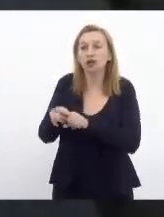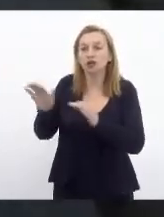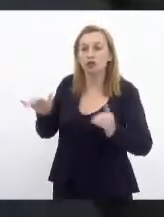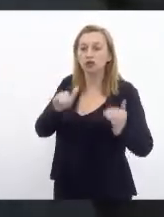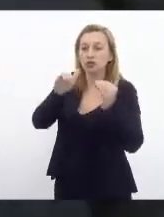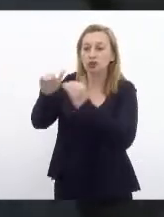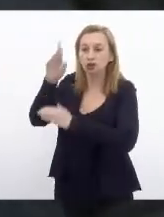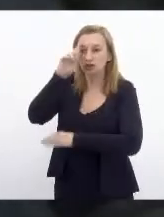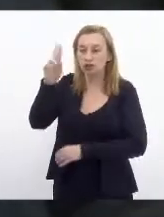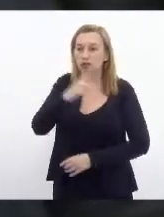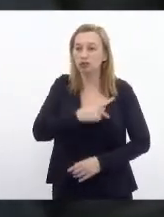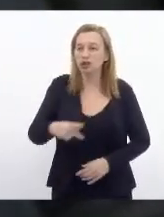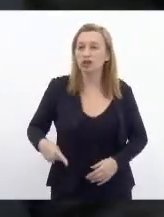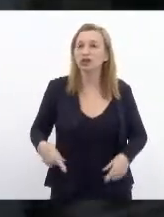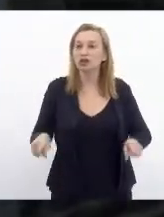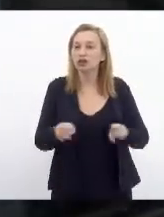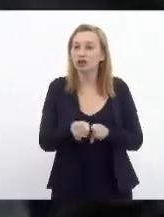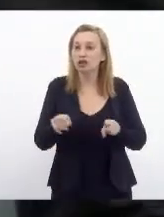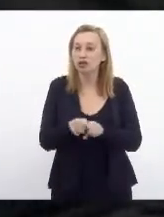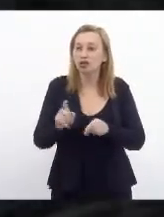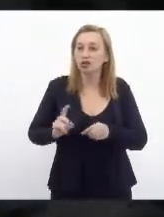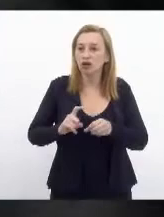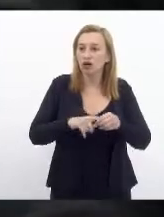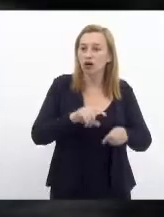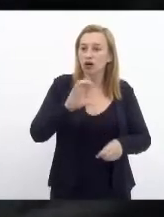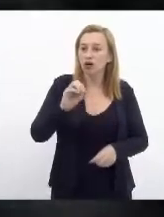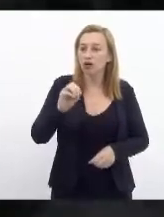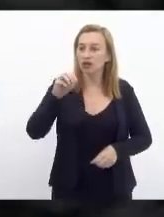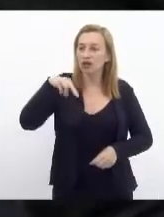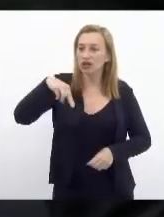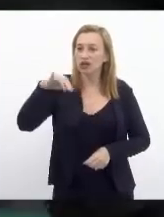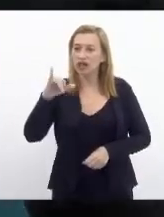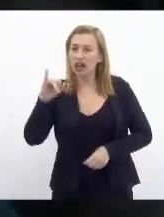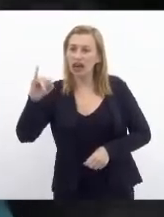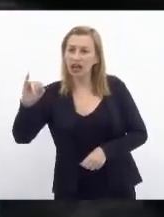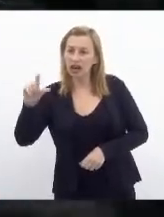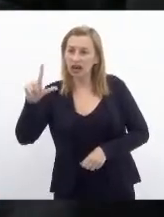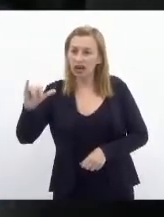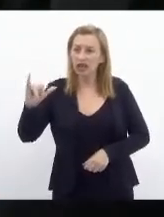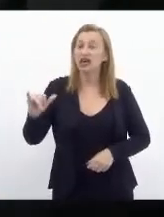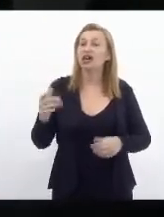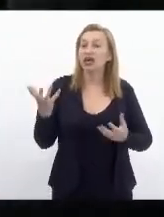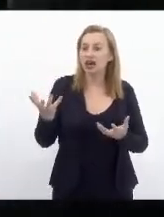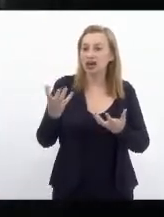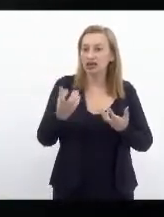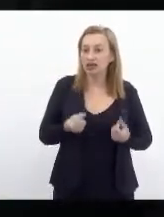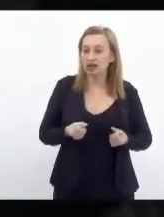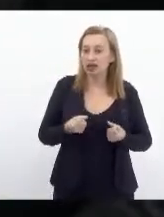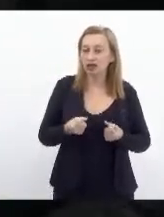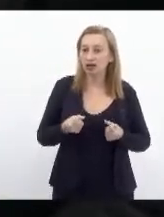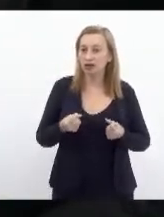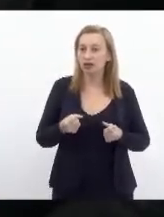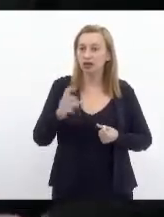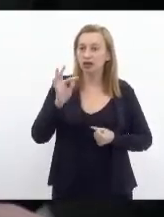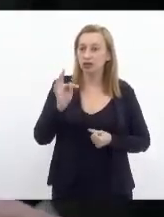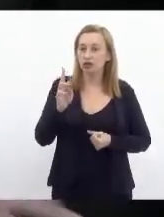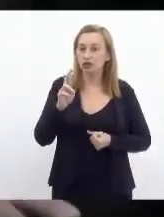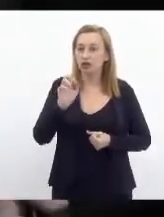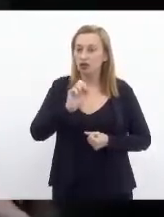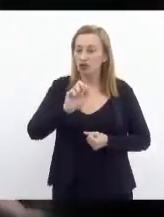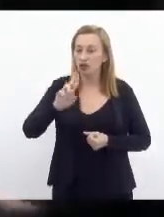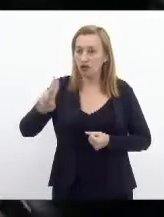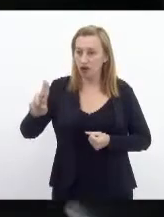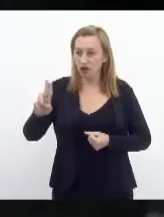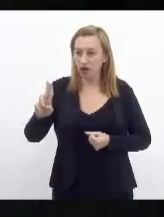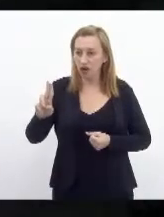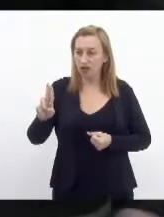Vossa Excelência também é filiado da UNALE e recebeu o seu troféu da mão da nossa presidente Ivana, que